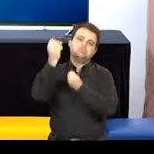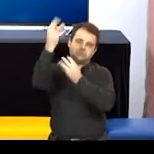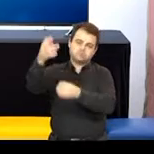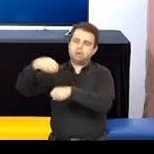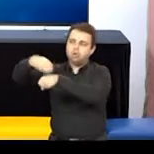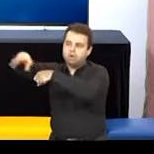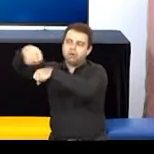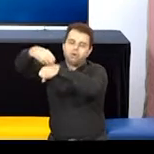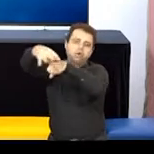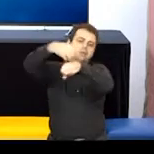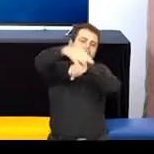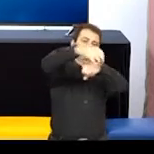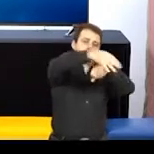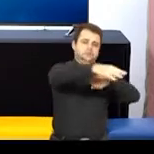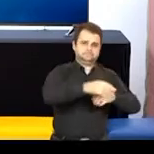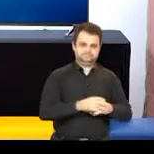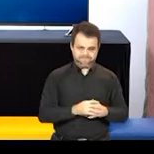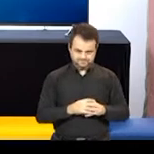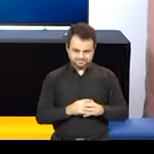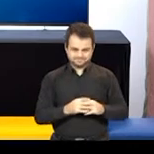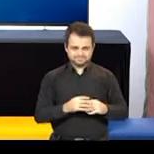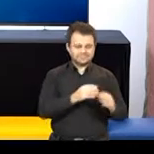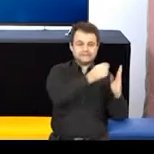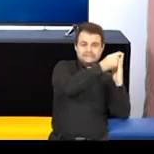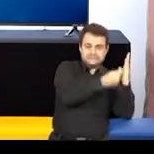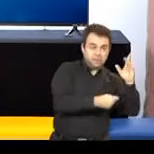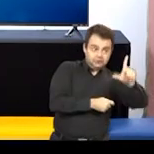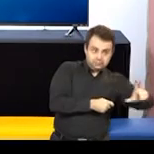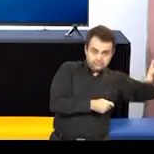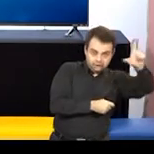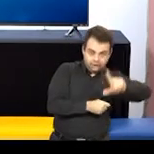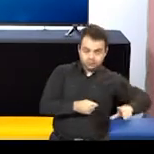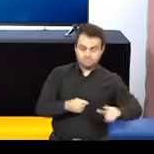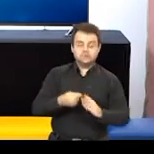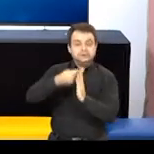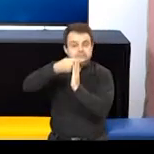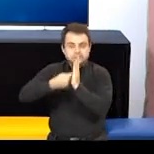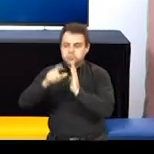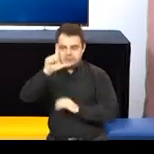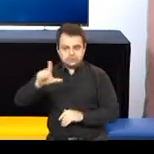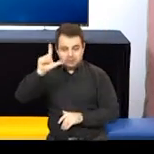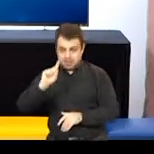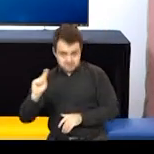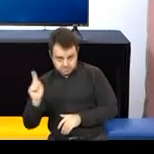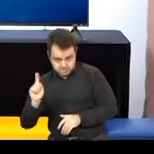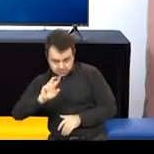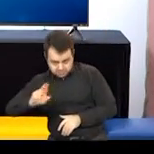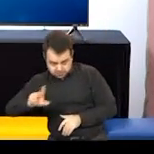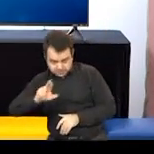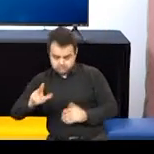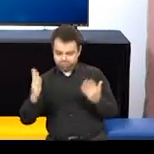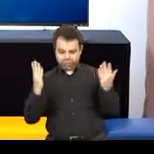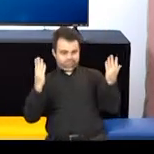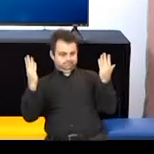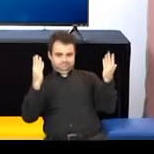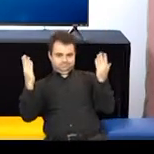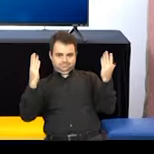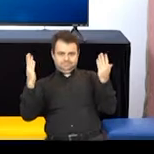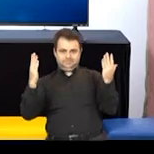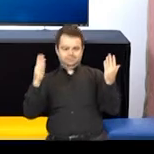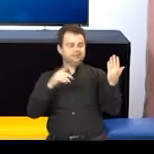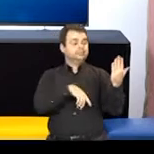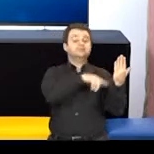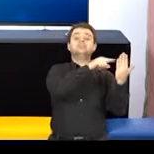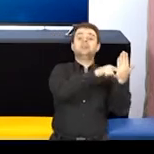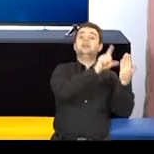Então repara que entre um texto literário e um não literário, a gente pode resumir isso aqui nessa forma de retratar o mundo, né? O